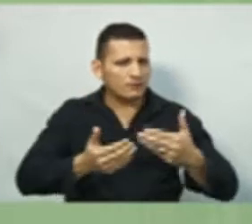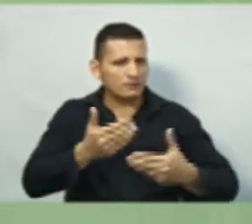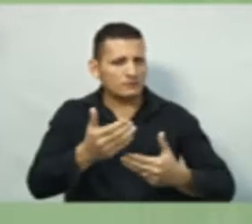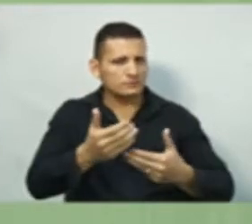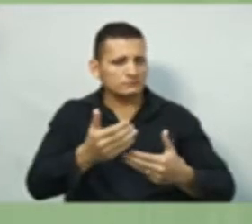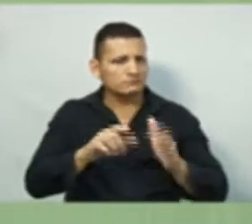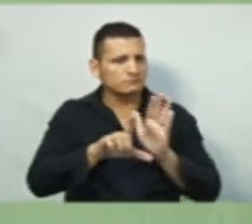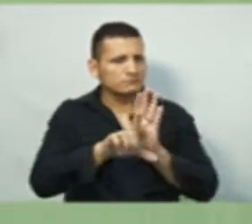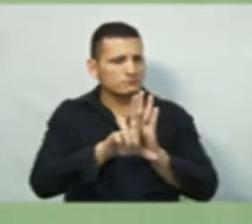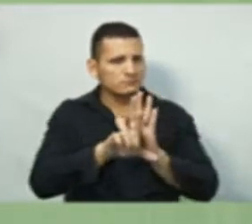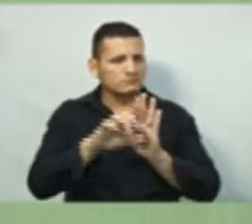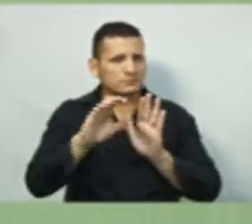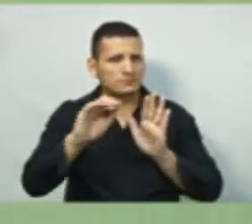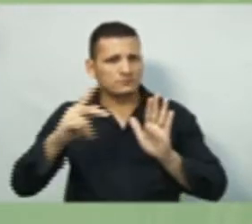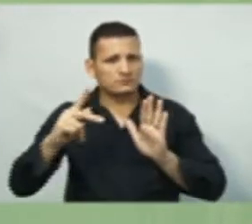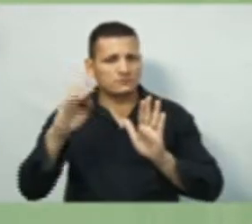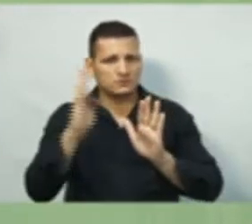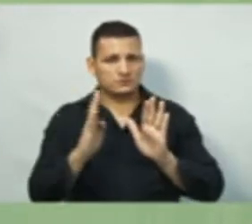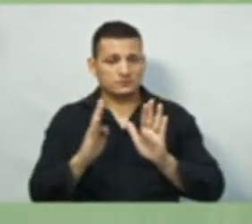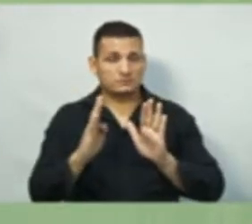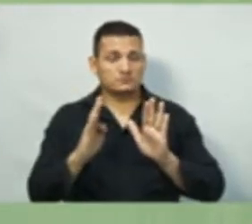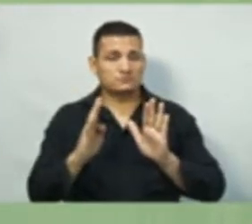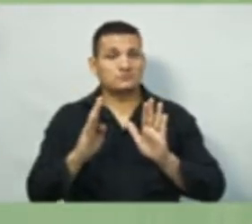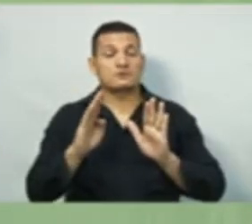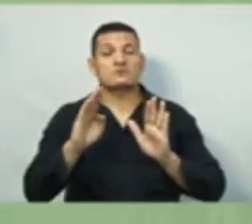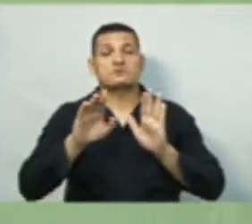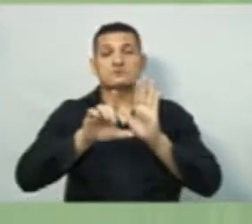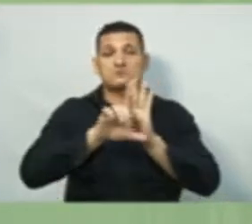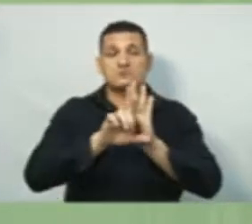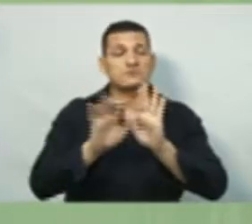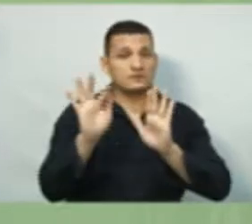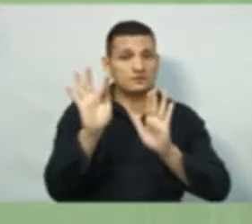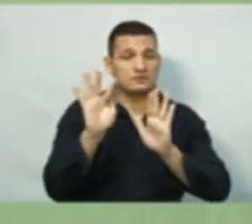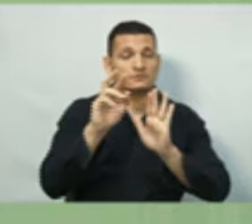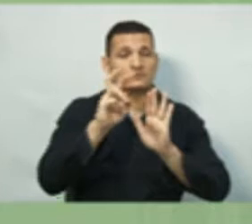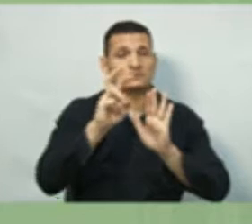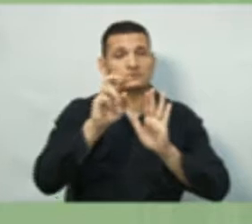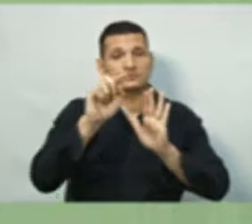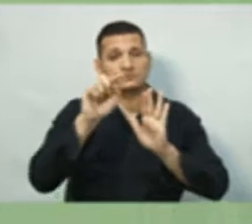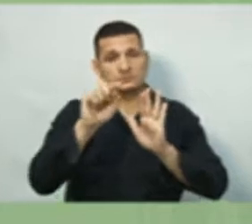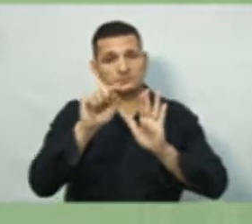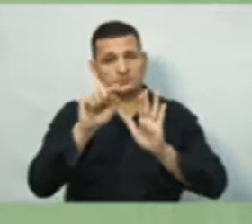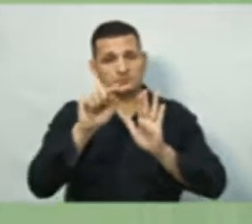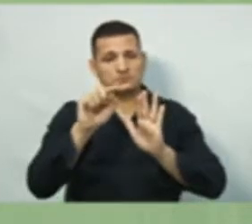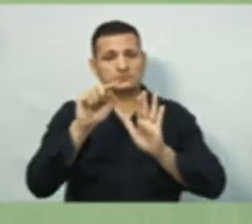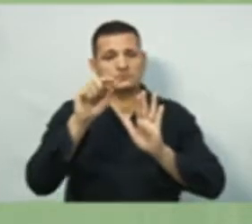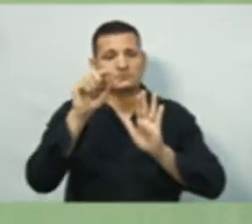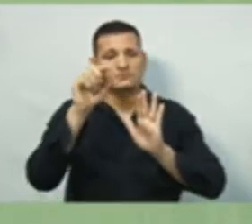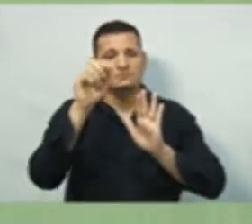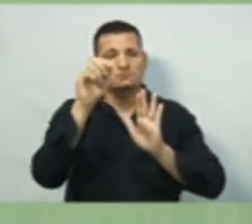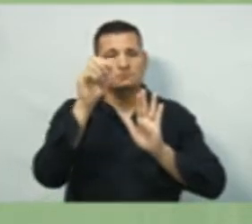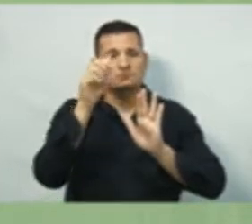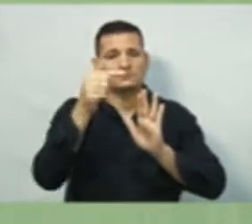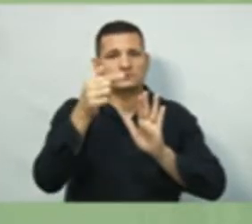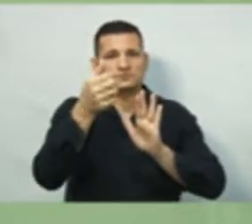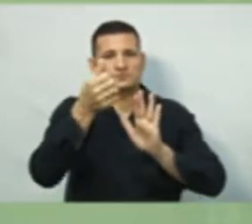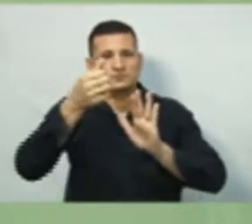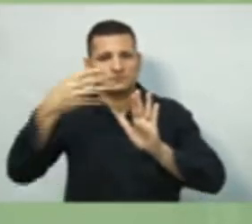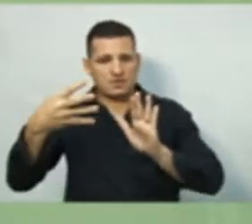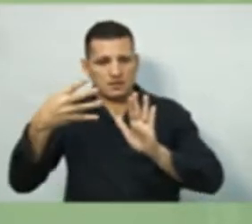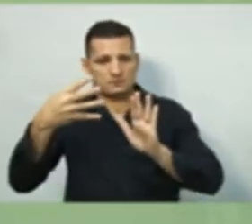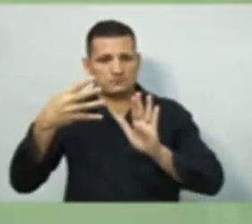brasileiras, especificamente a Lei Federal número 5.764 de 71, identificar a legislação